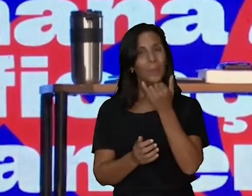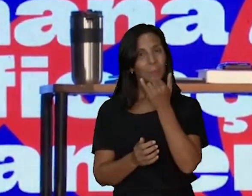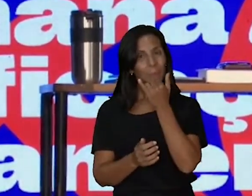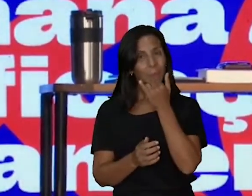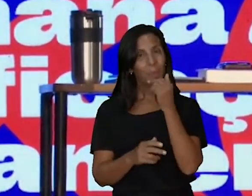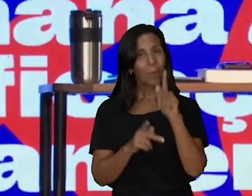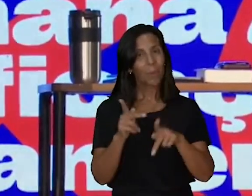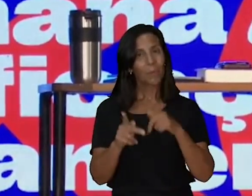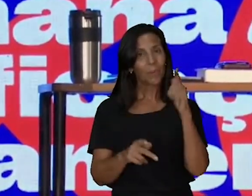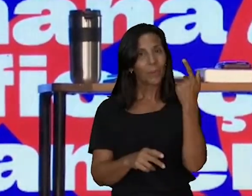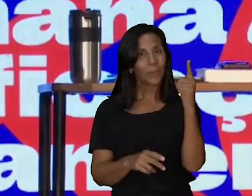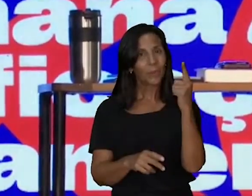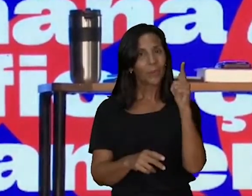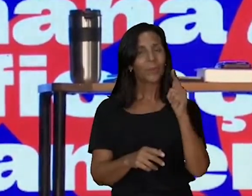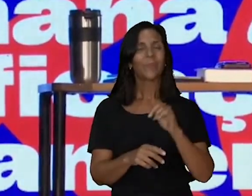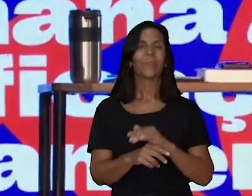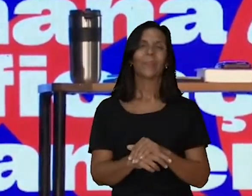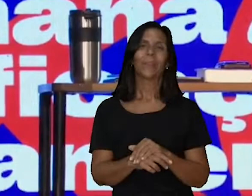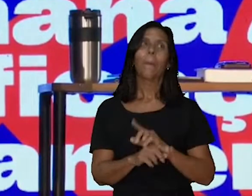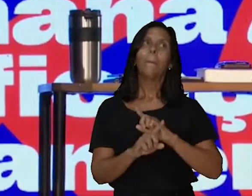mas a verdade liberta.